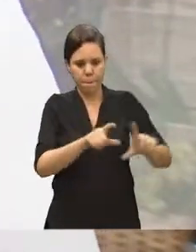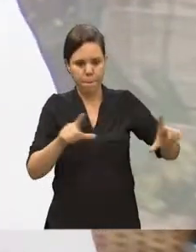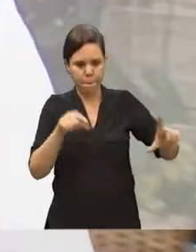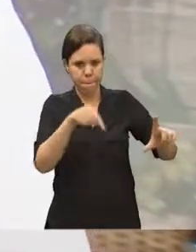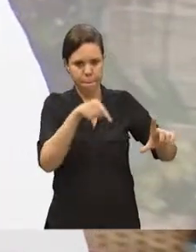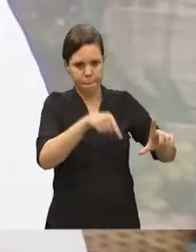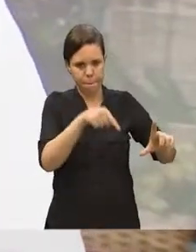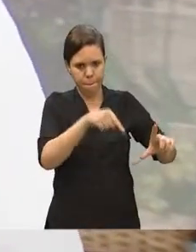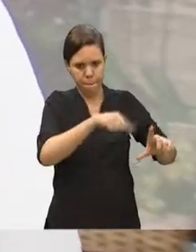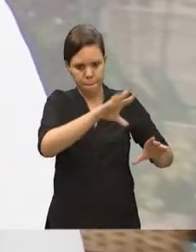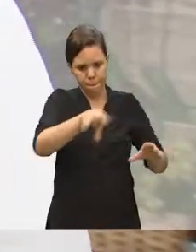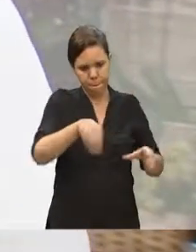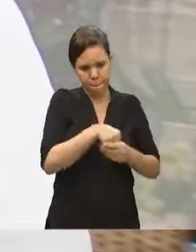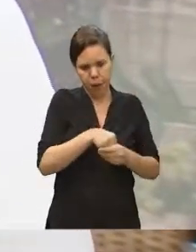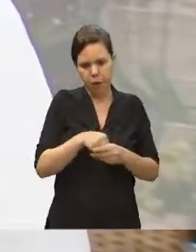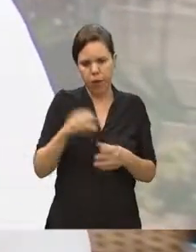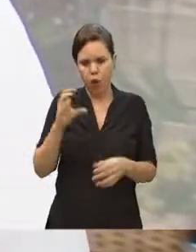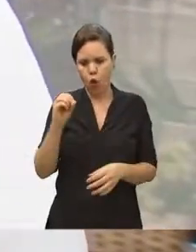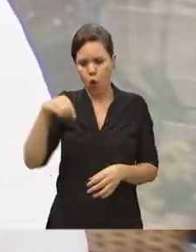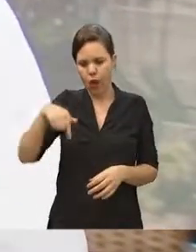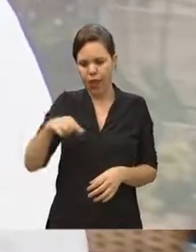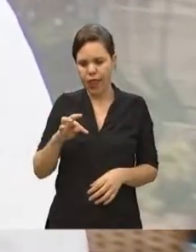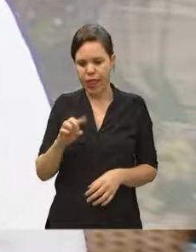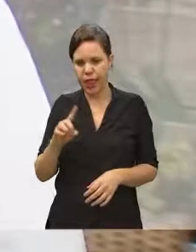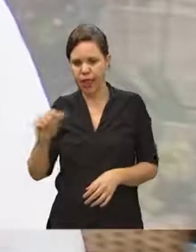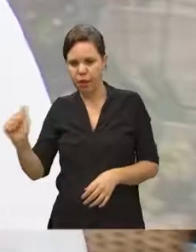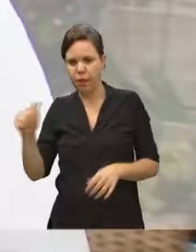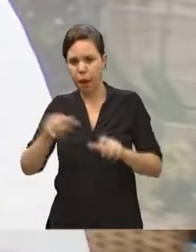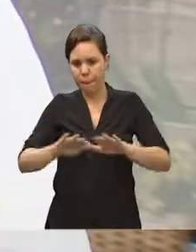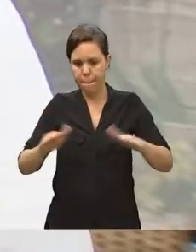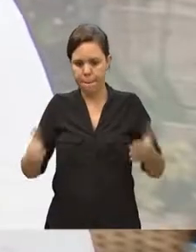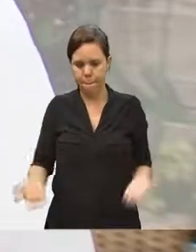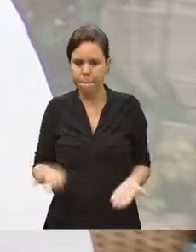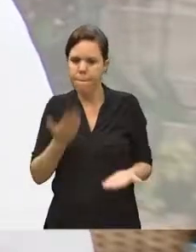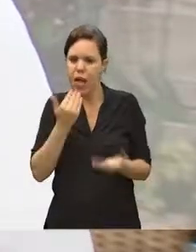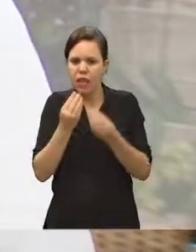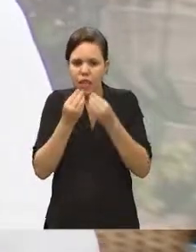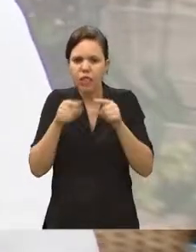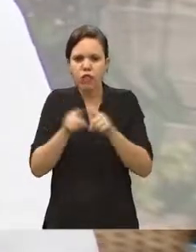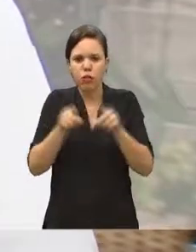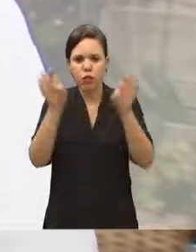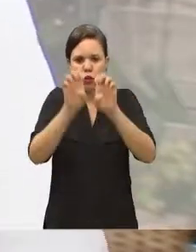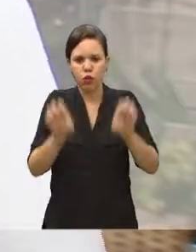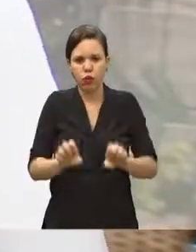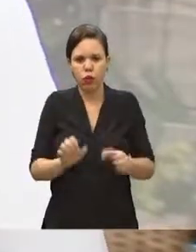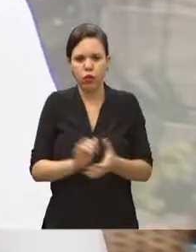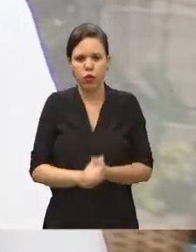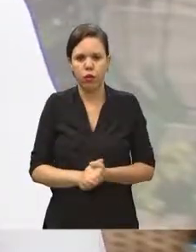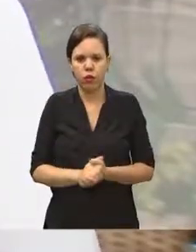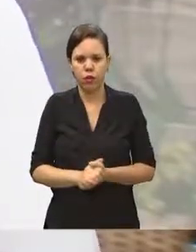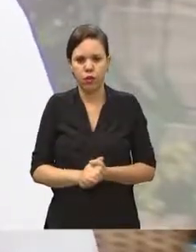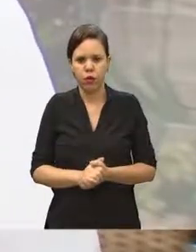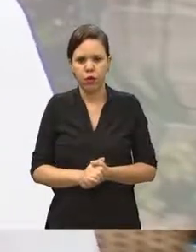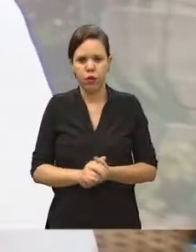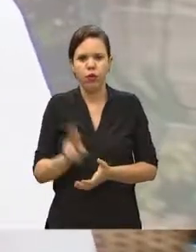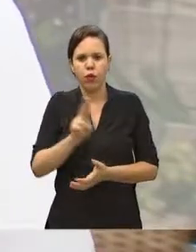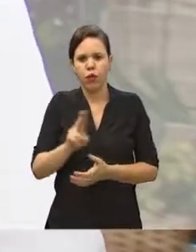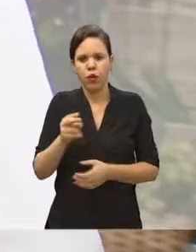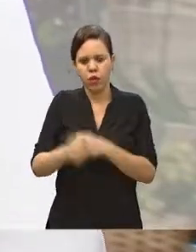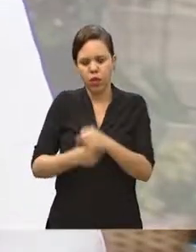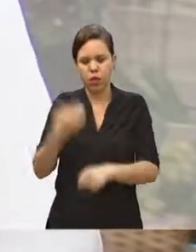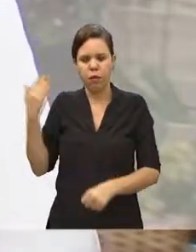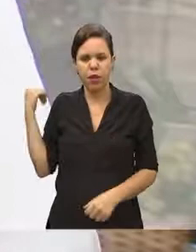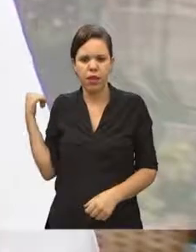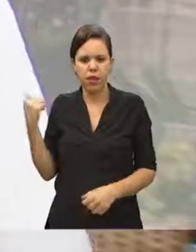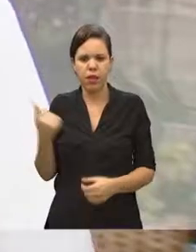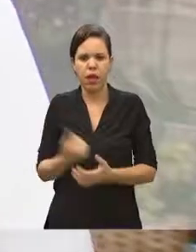acabou botando a coquedama, e inclusive com a mesa do piquenique, que nós montamos em cima de uma estrutura que foi usado ano passado como